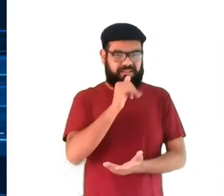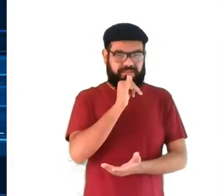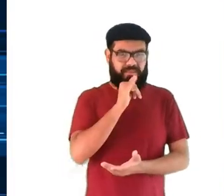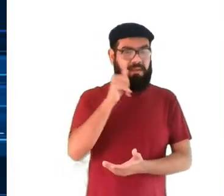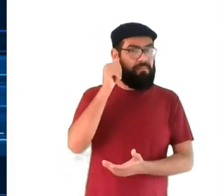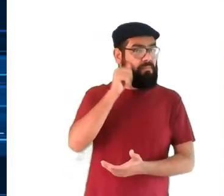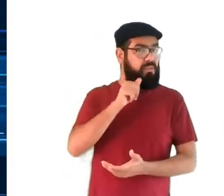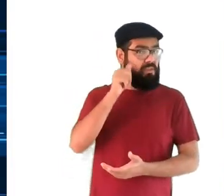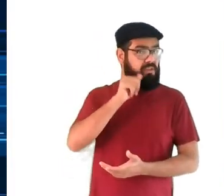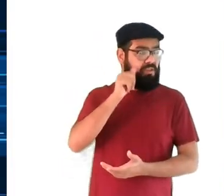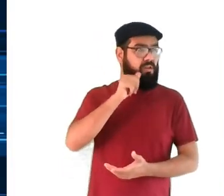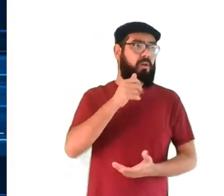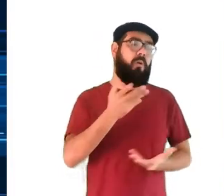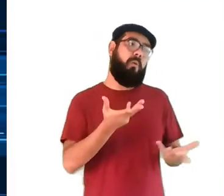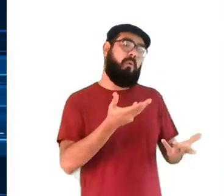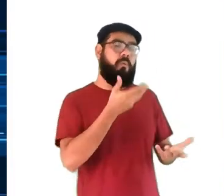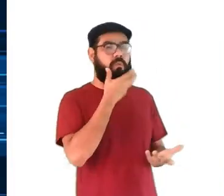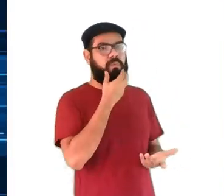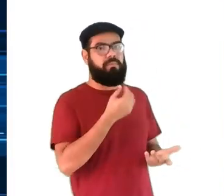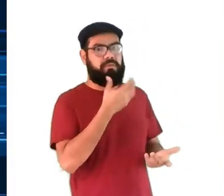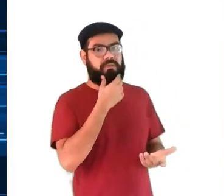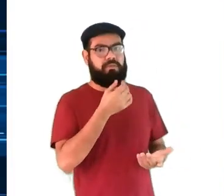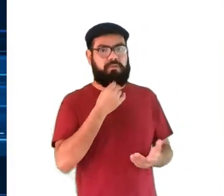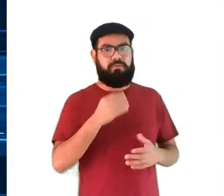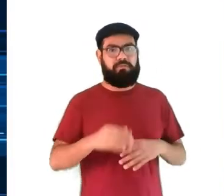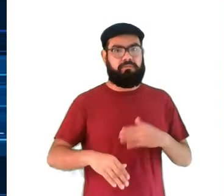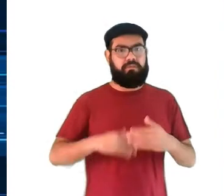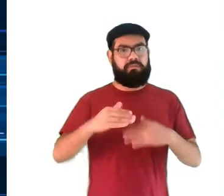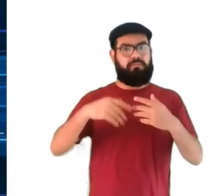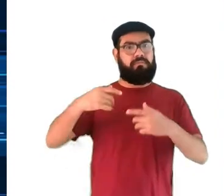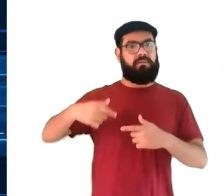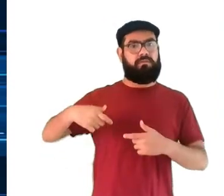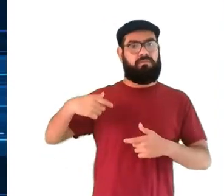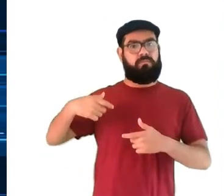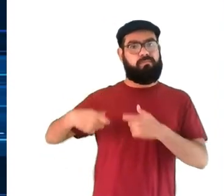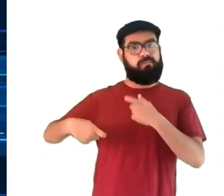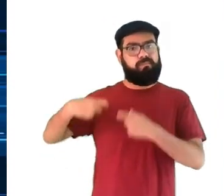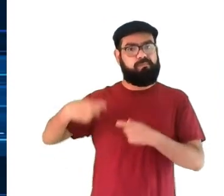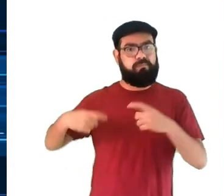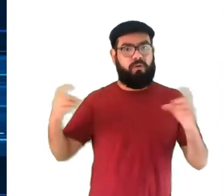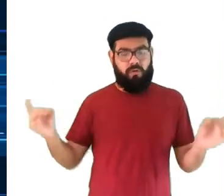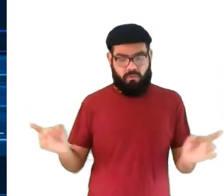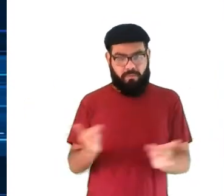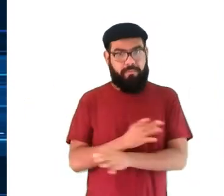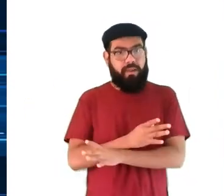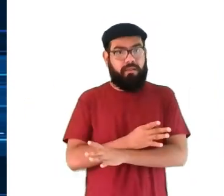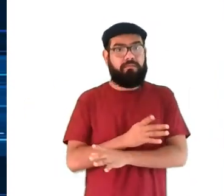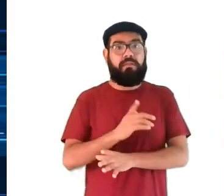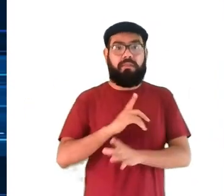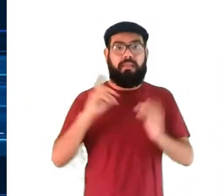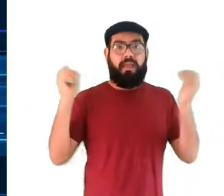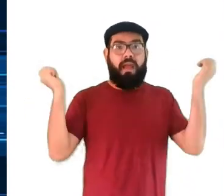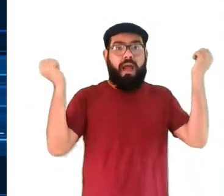um menino que está com seu desenvolvimento sexual completo, eles têm capacidade